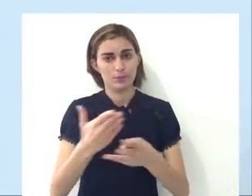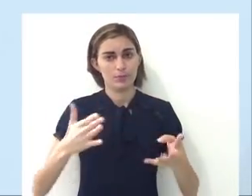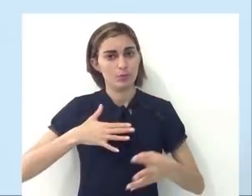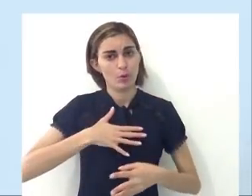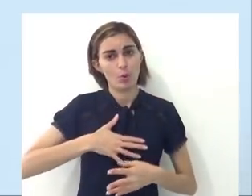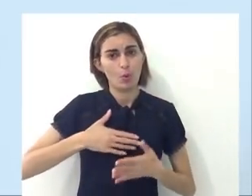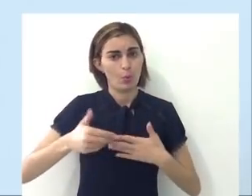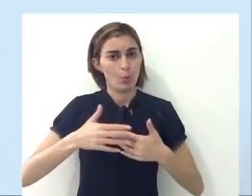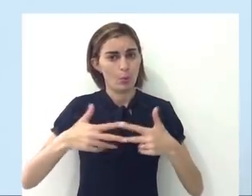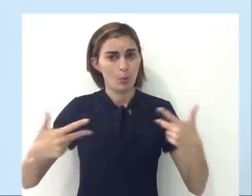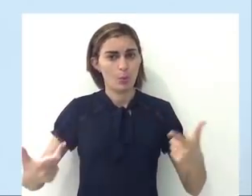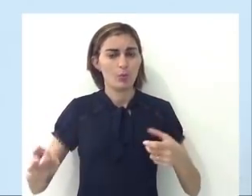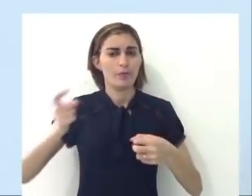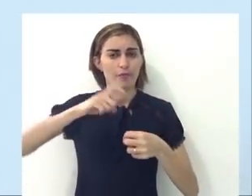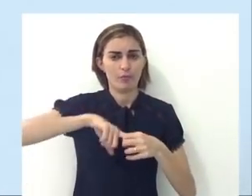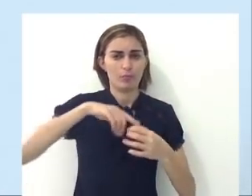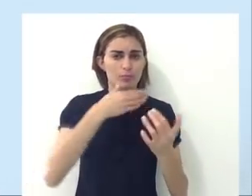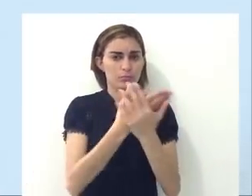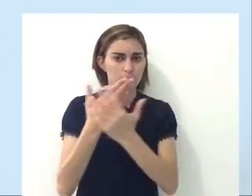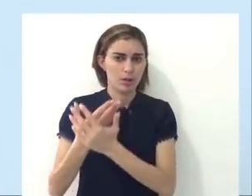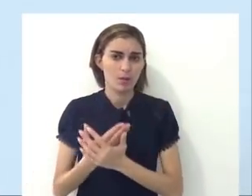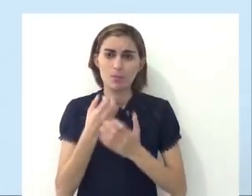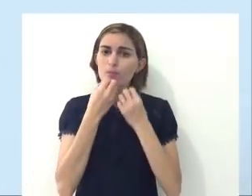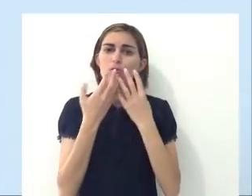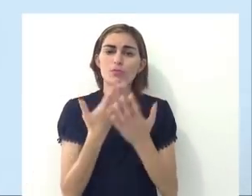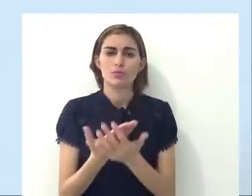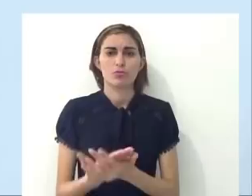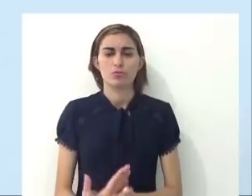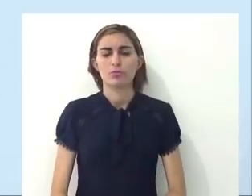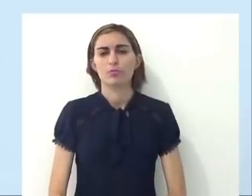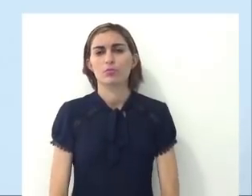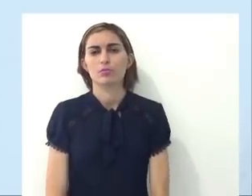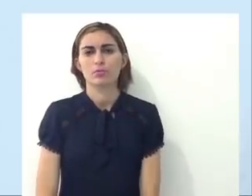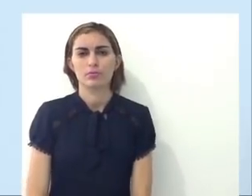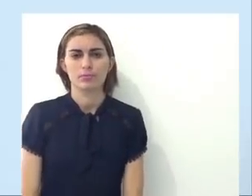Espero que vocês tenham gostado. Qualquer coisa, retoma a aula e bons estudos!